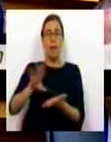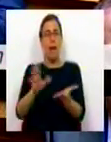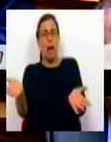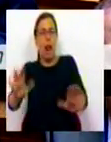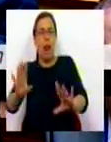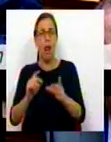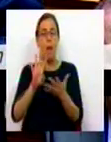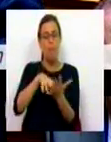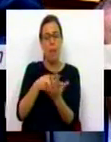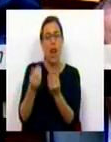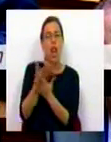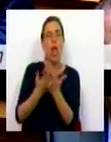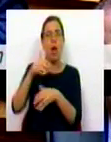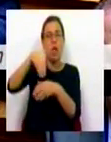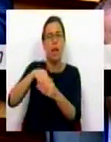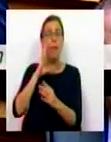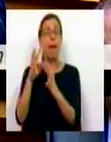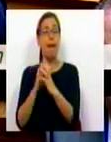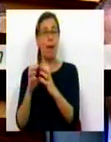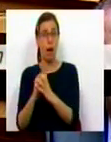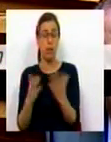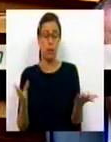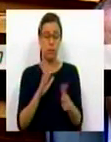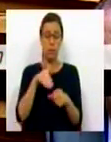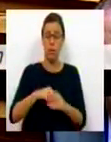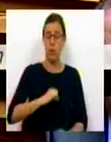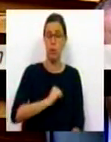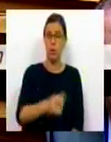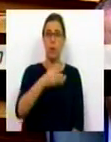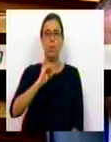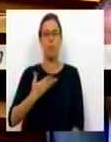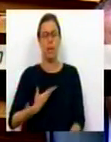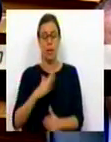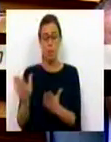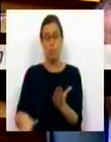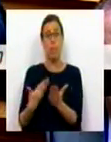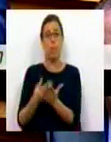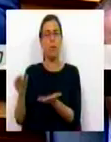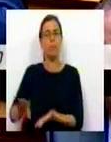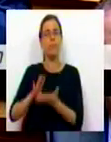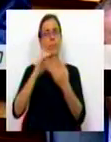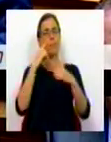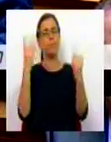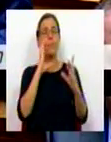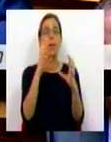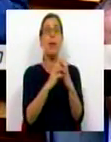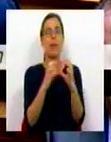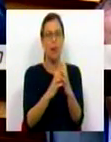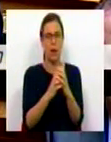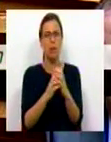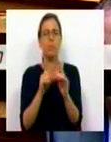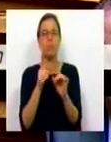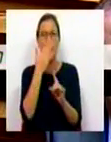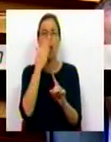e do plano de negócios para a Caixa Geral de Depósitos. O voto contra do PSD à proposta de recapitalização pública da Caixa é